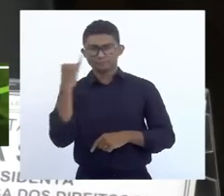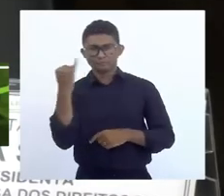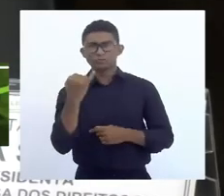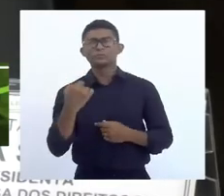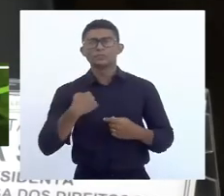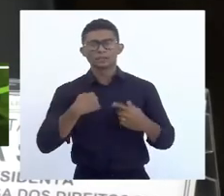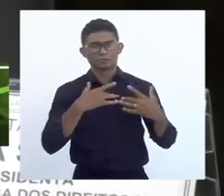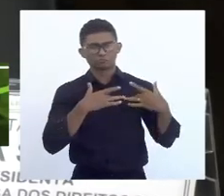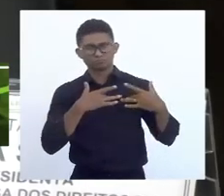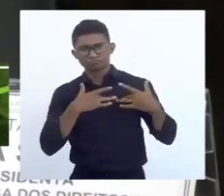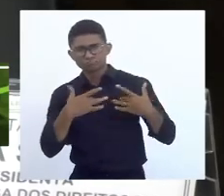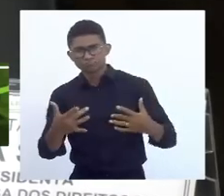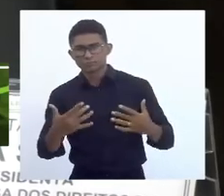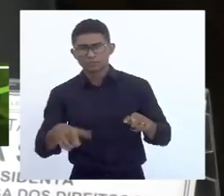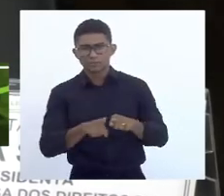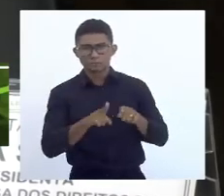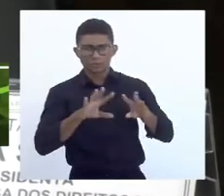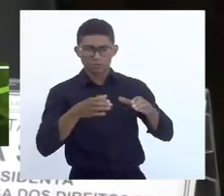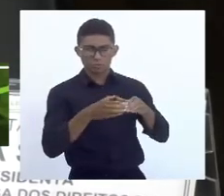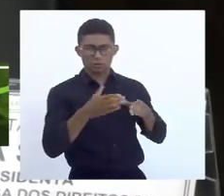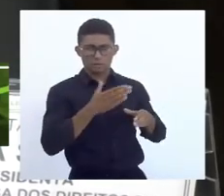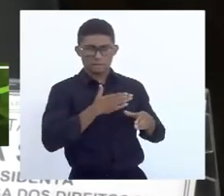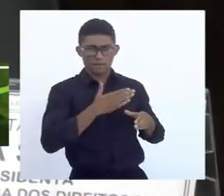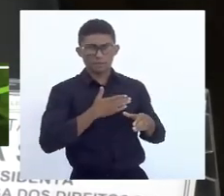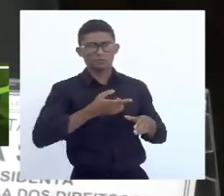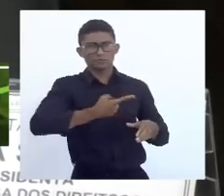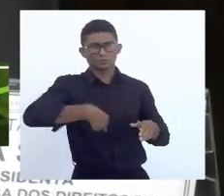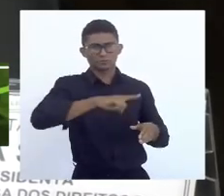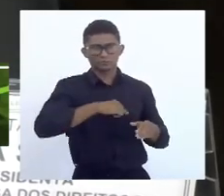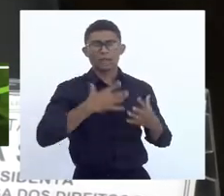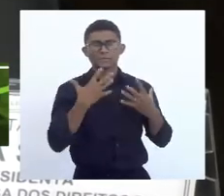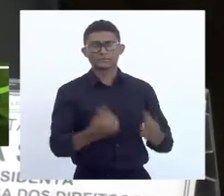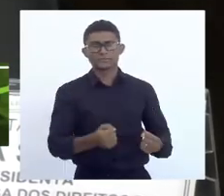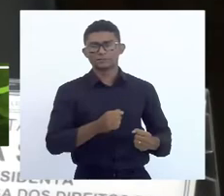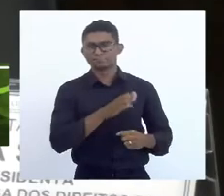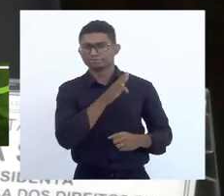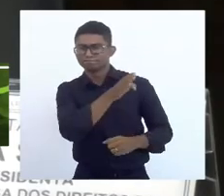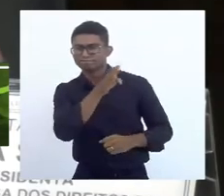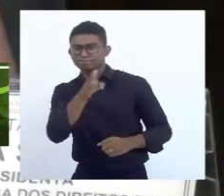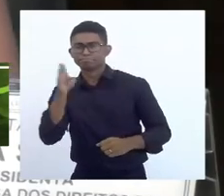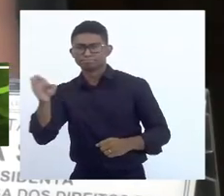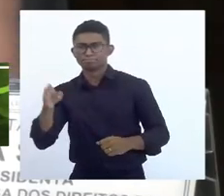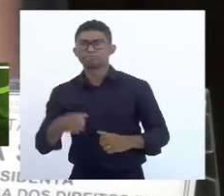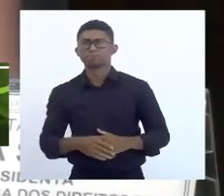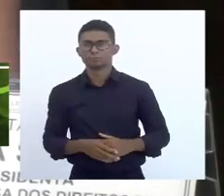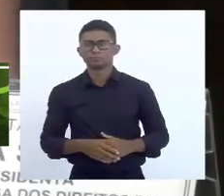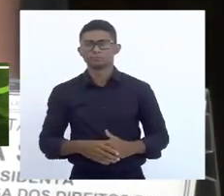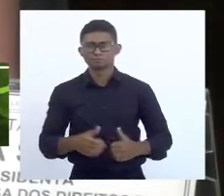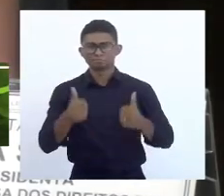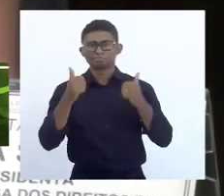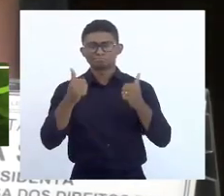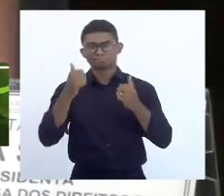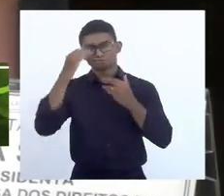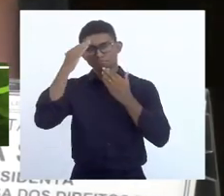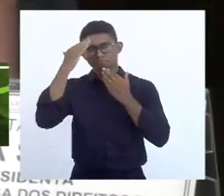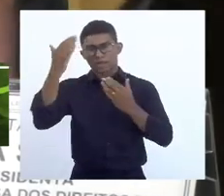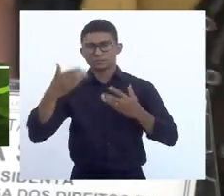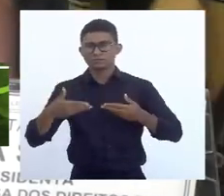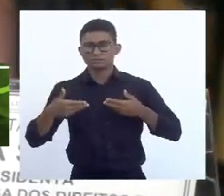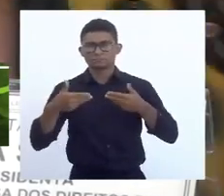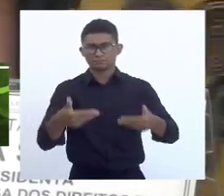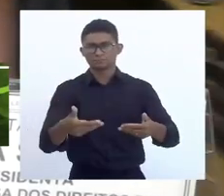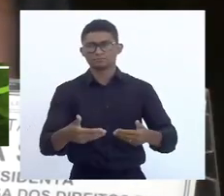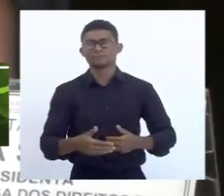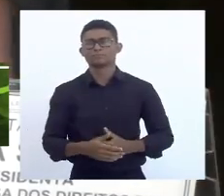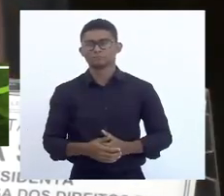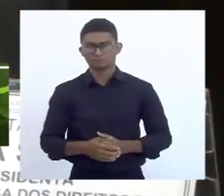disposição, eu, minha equipe, enfim, para fazer isso acontecer de verdade. É nóis, gente. Muito obrigada pelo convite, viu?